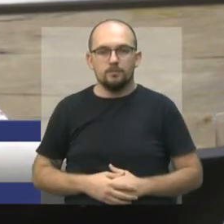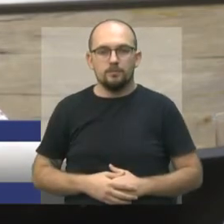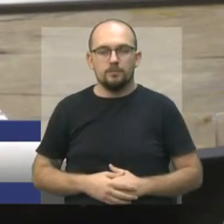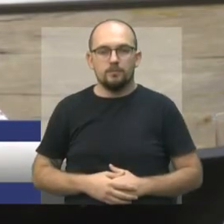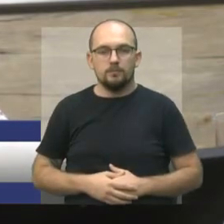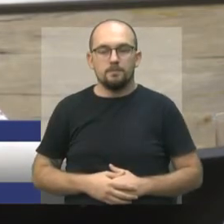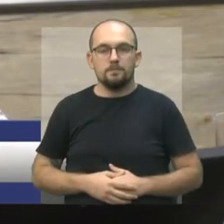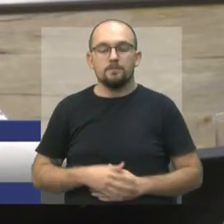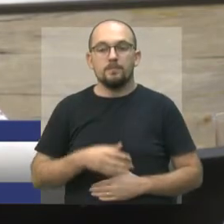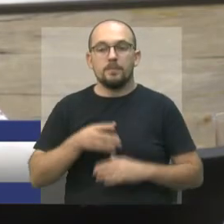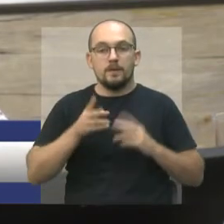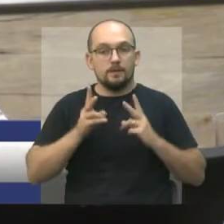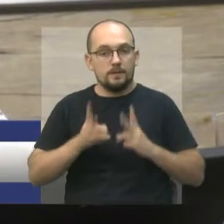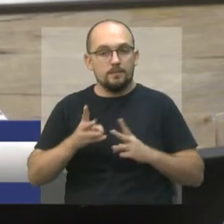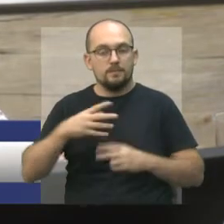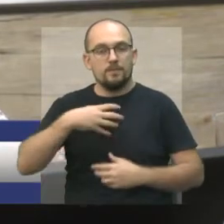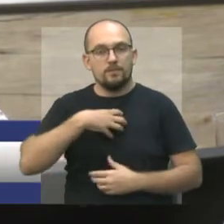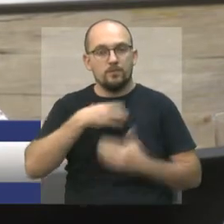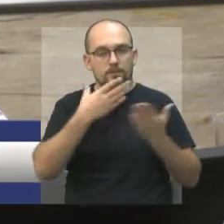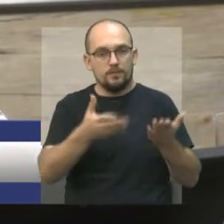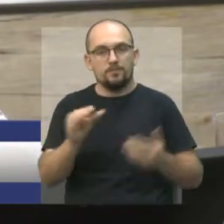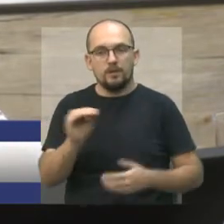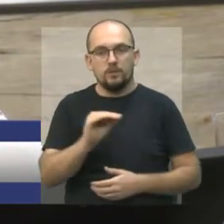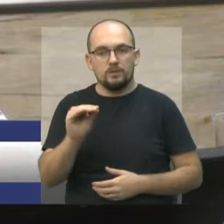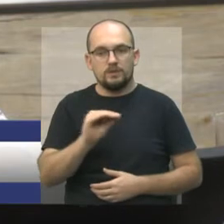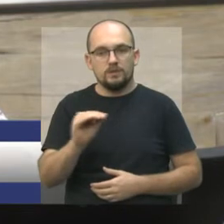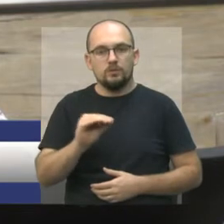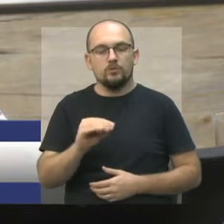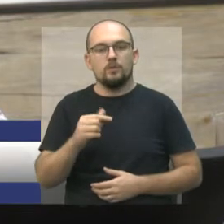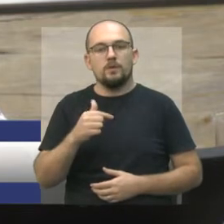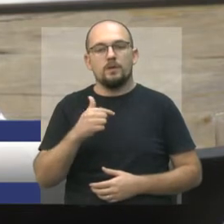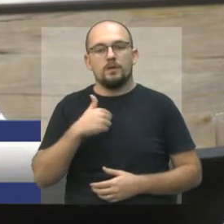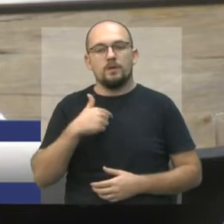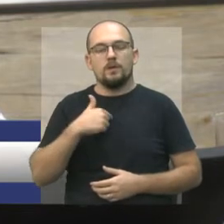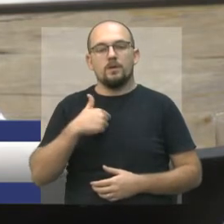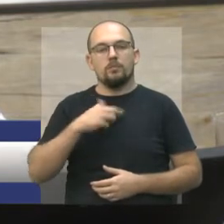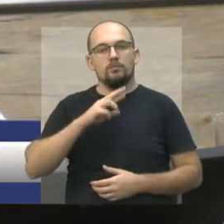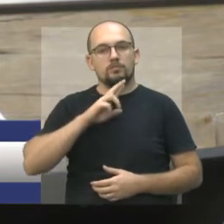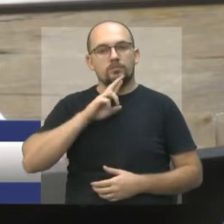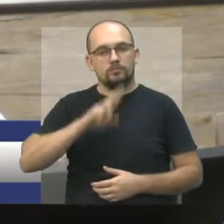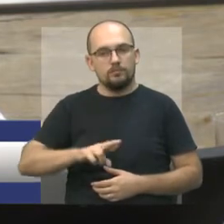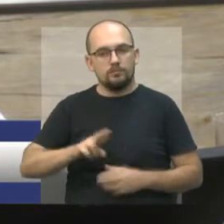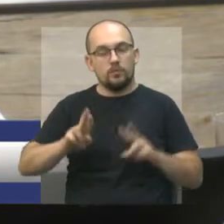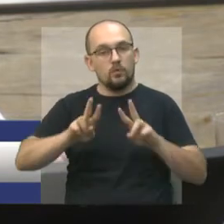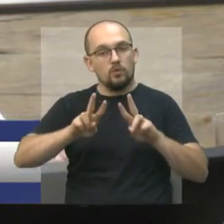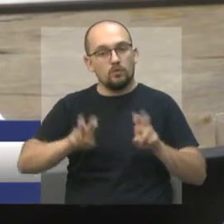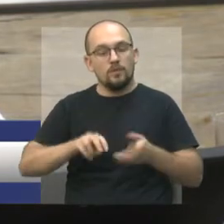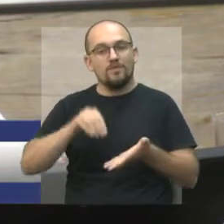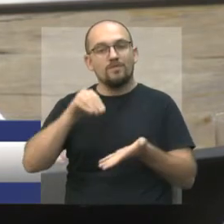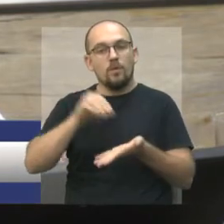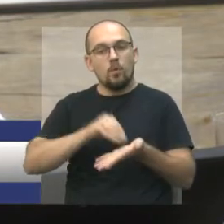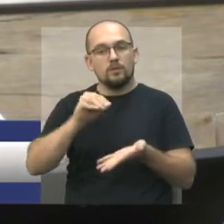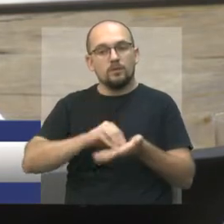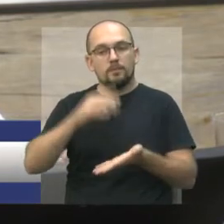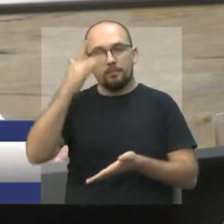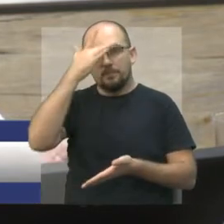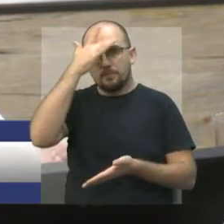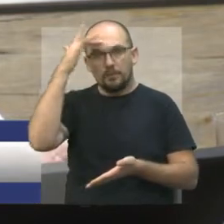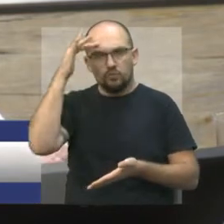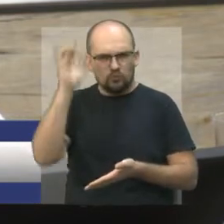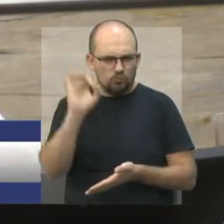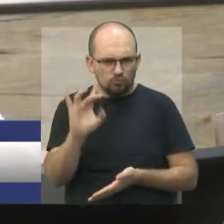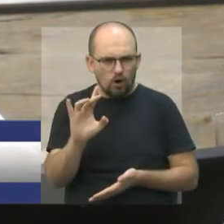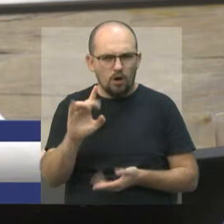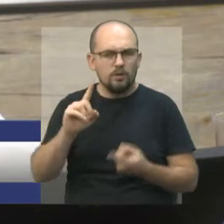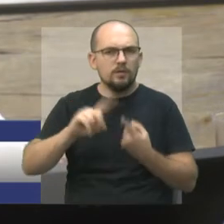Da mesma maneira, vereador Luizinho, que eu me manifestei pela falta de pessoas. Será que é só o